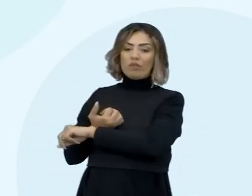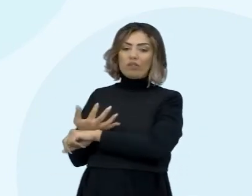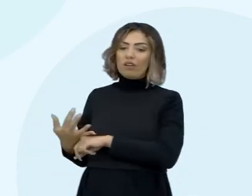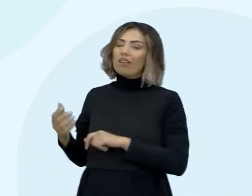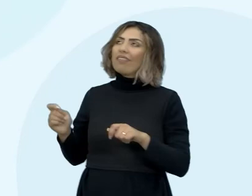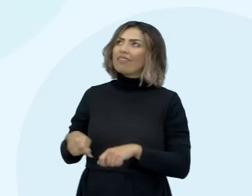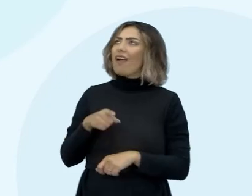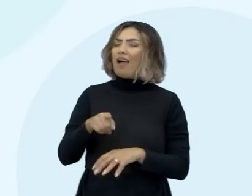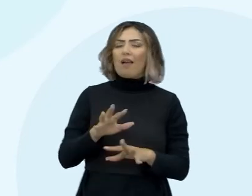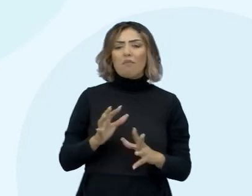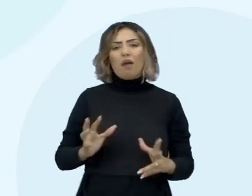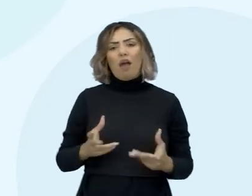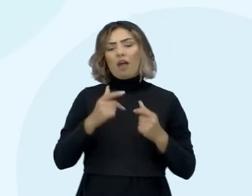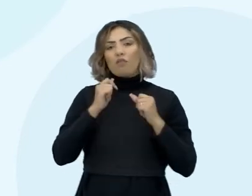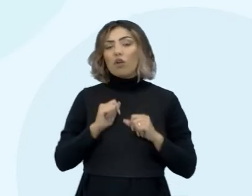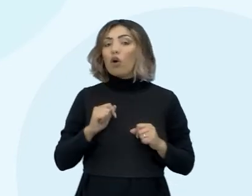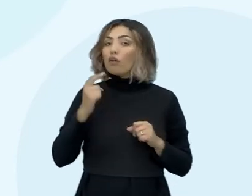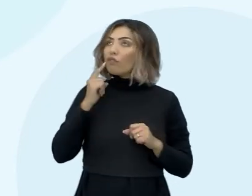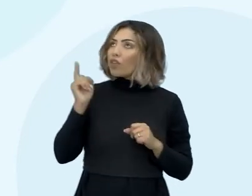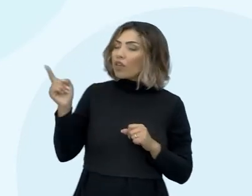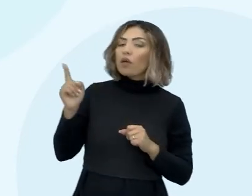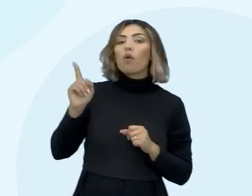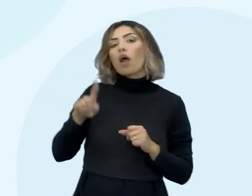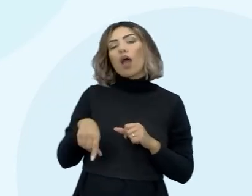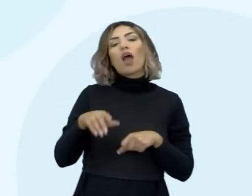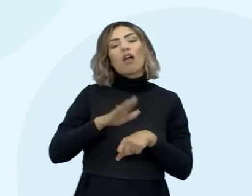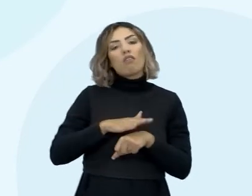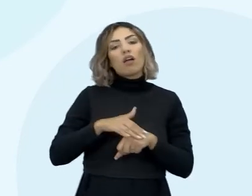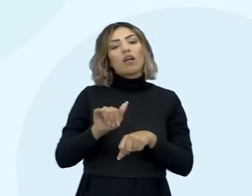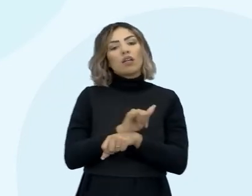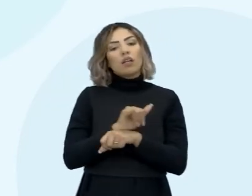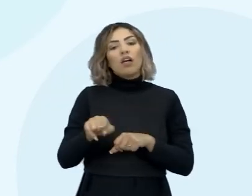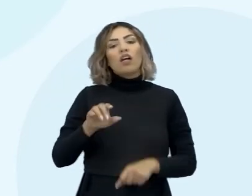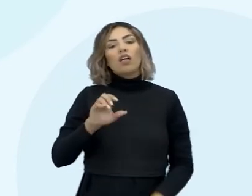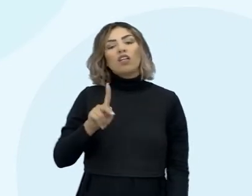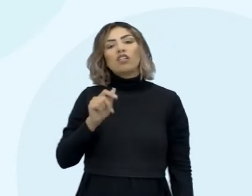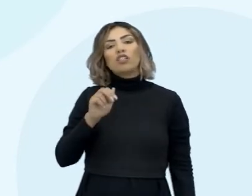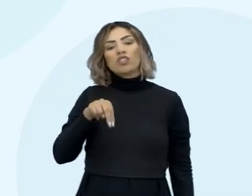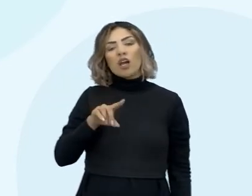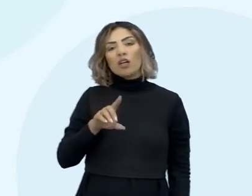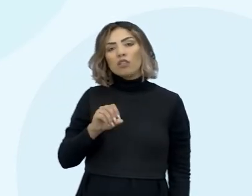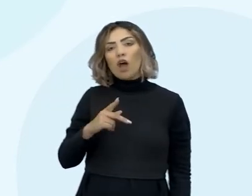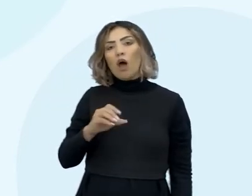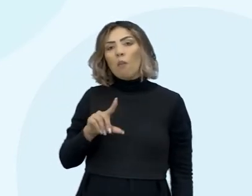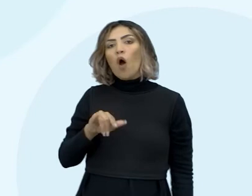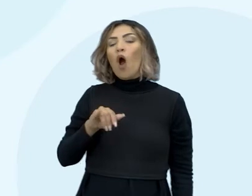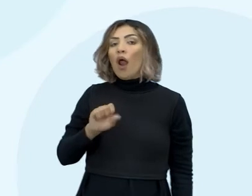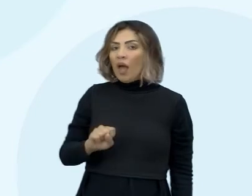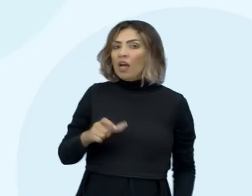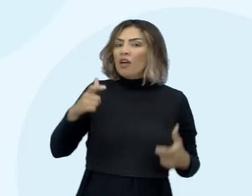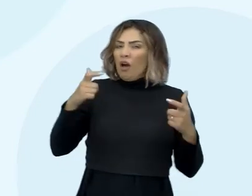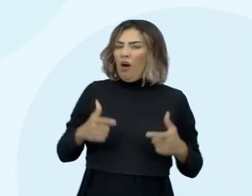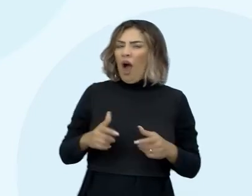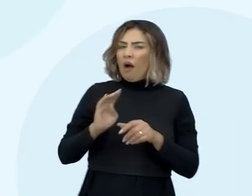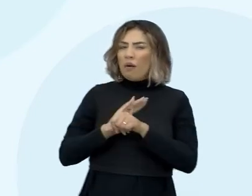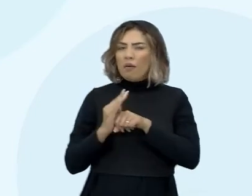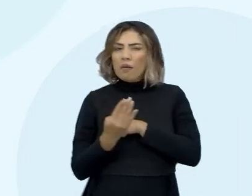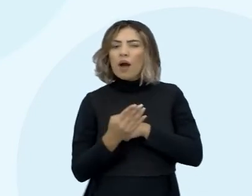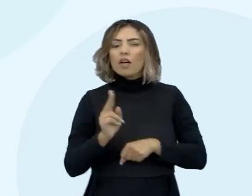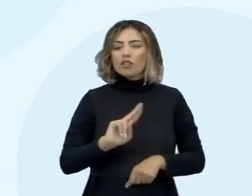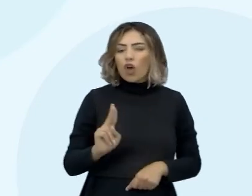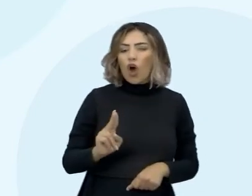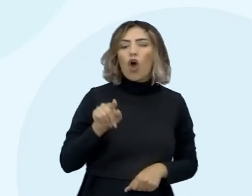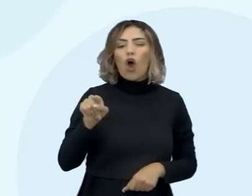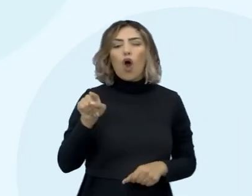Mas então, isso daí eu tinha colocado na legislação de Xandópolis, que tem que ter a área